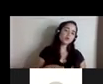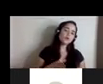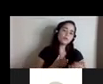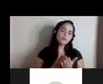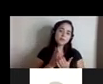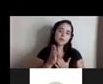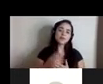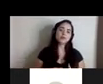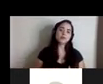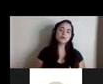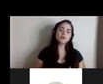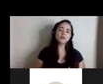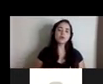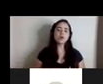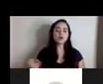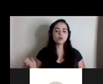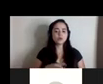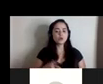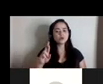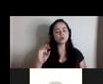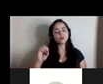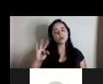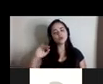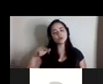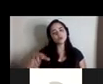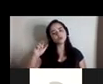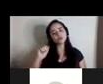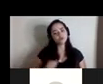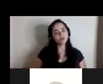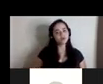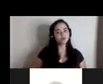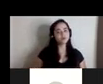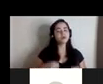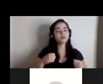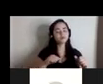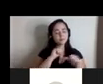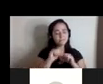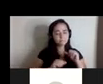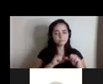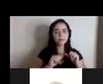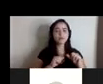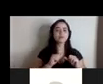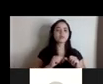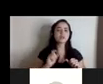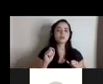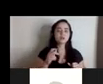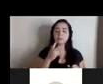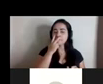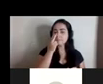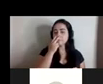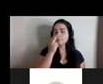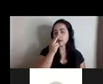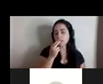novas rotinas. Então, desrotinar mesmo aquilo que parece para a